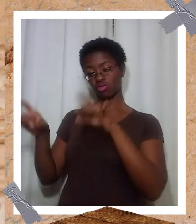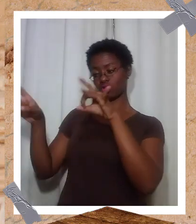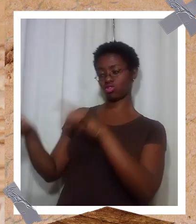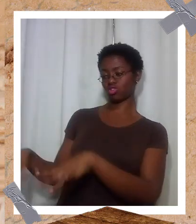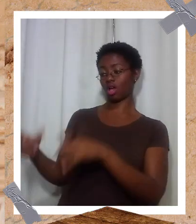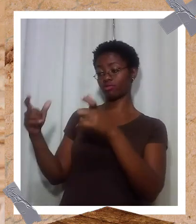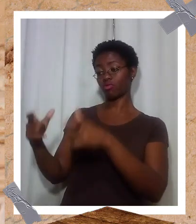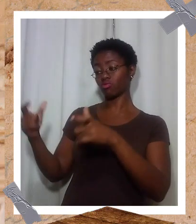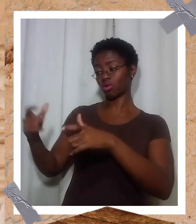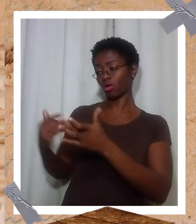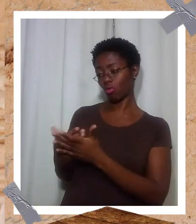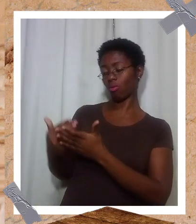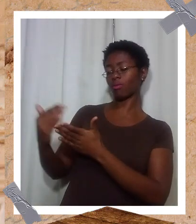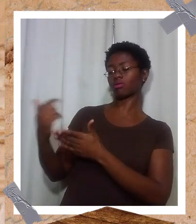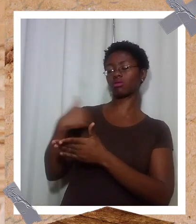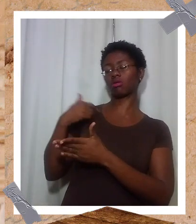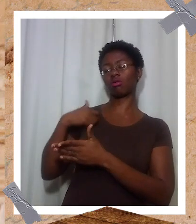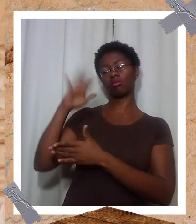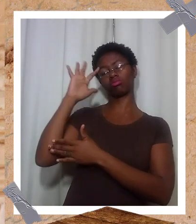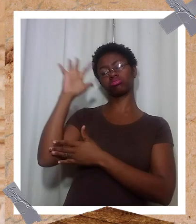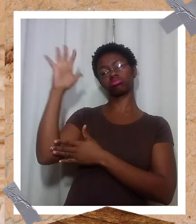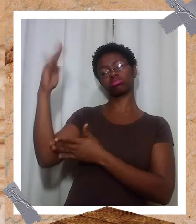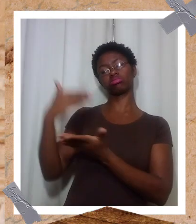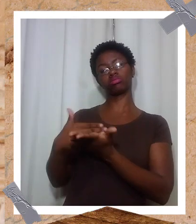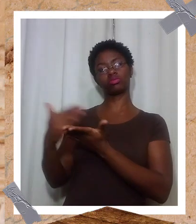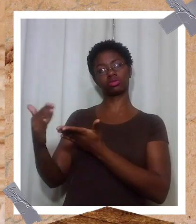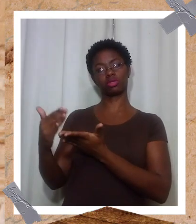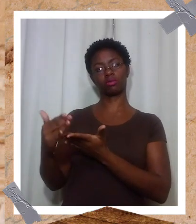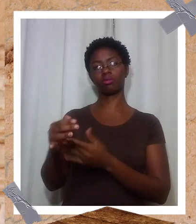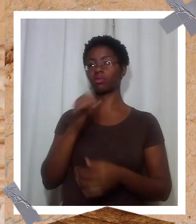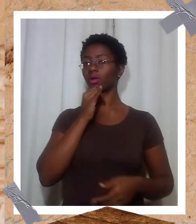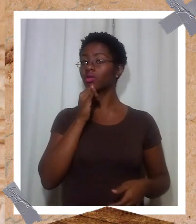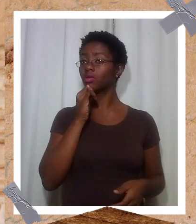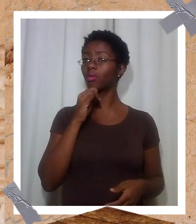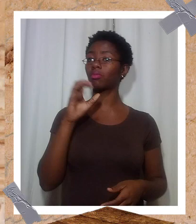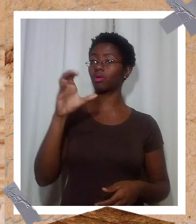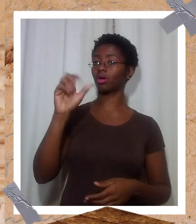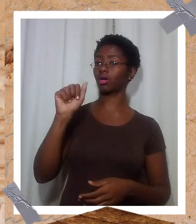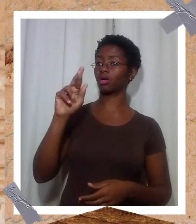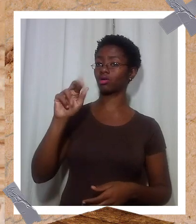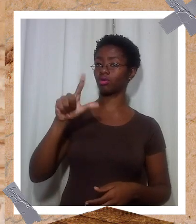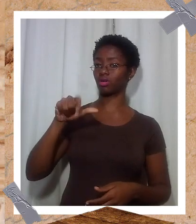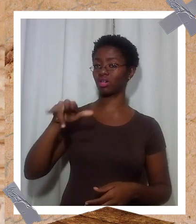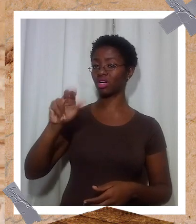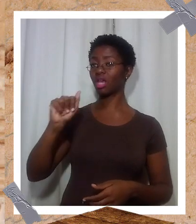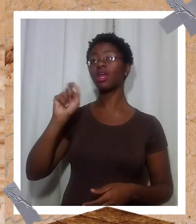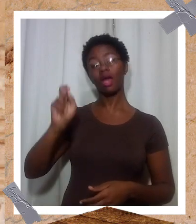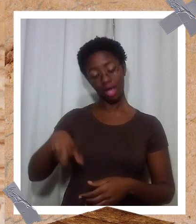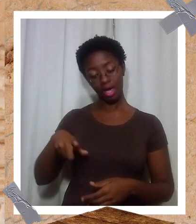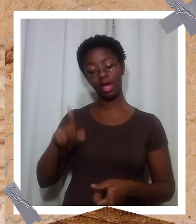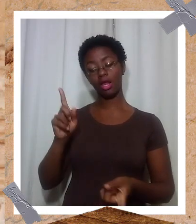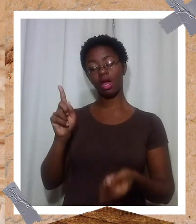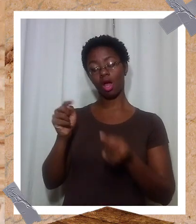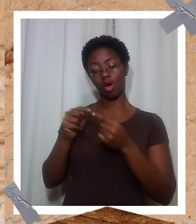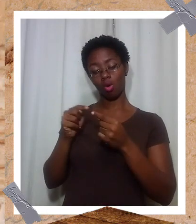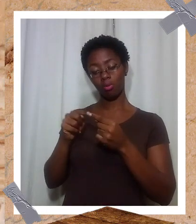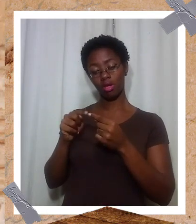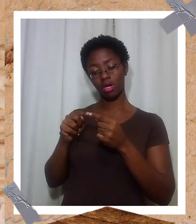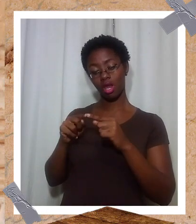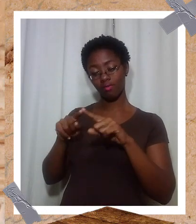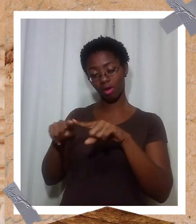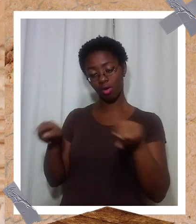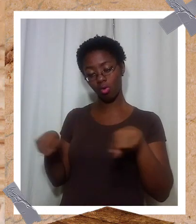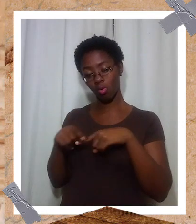se construiu. Então, na visão de Carolina, Jardim Gramacho era um quarto de despejo. O Complexo do Alemão, o Complexo da